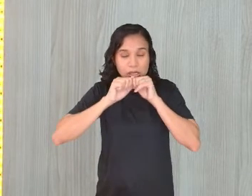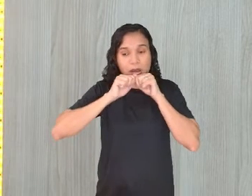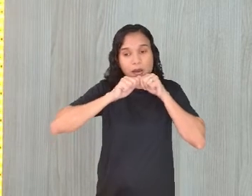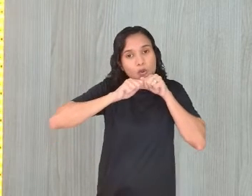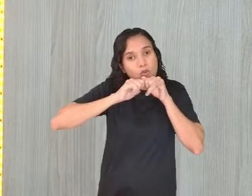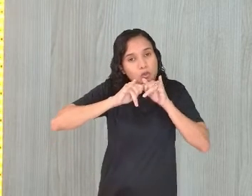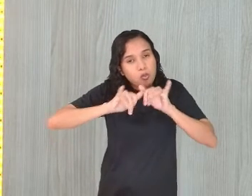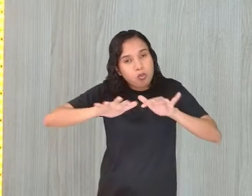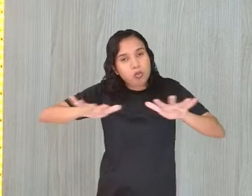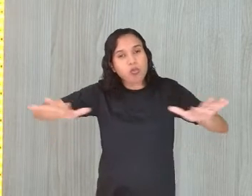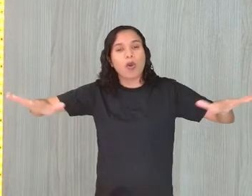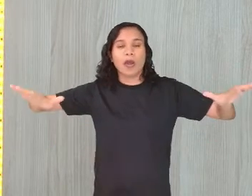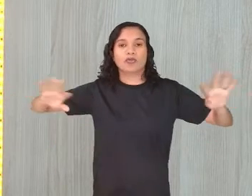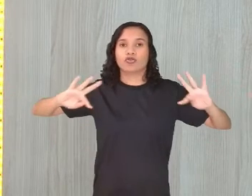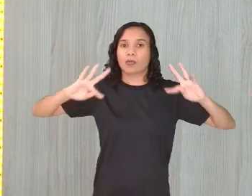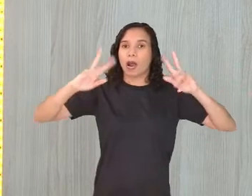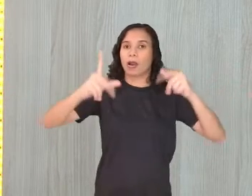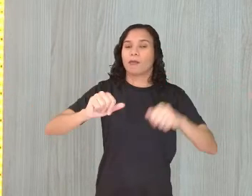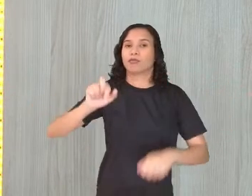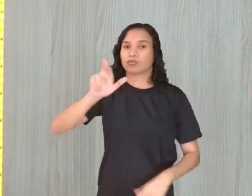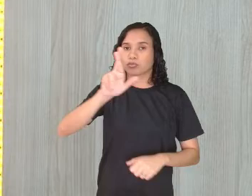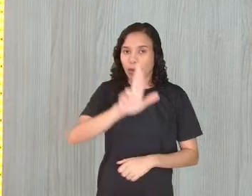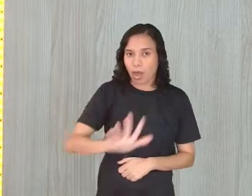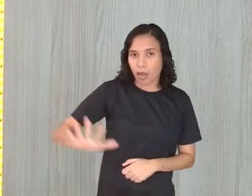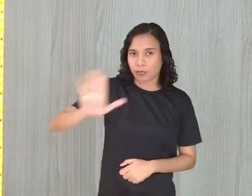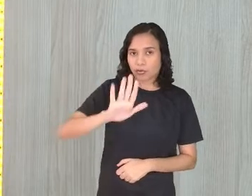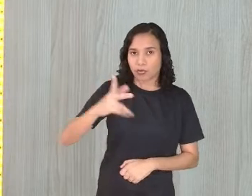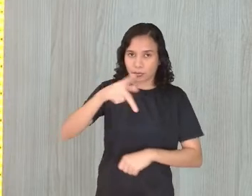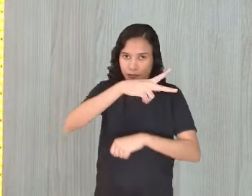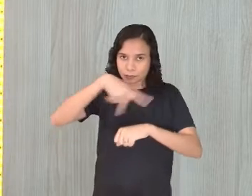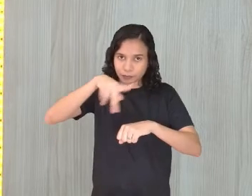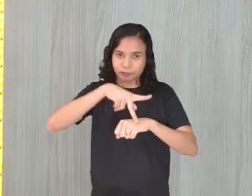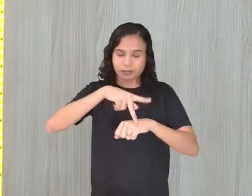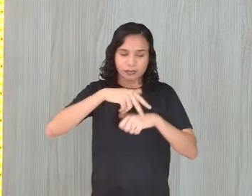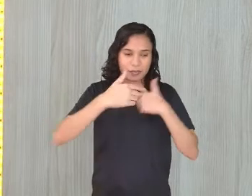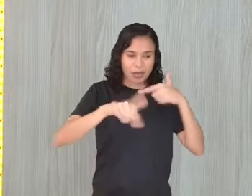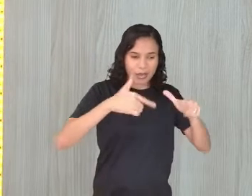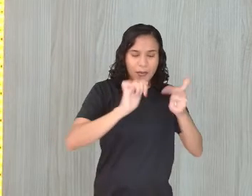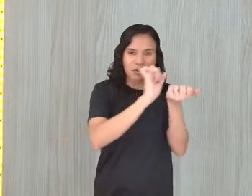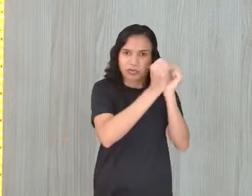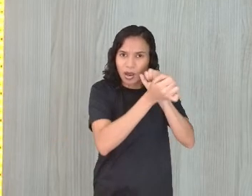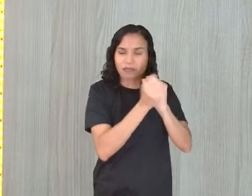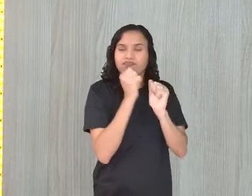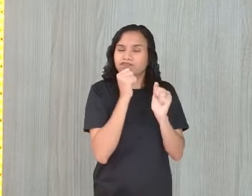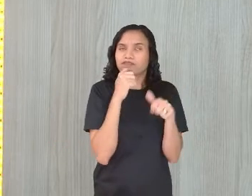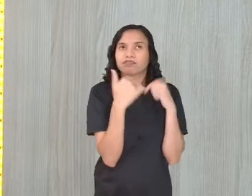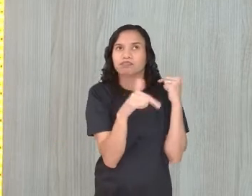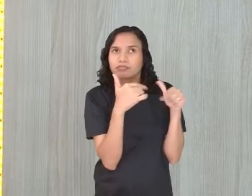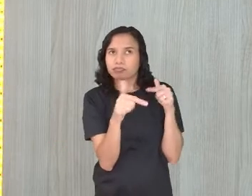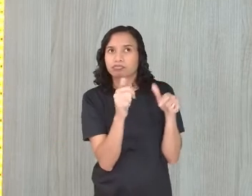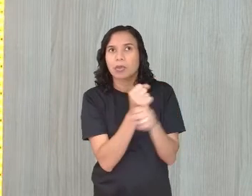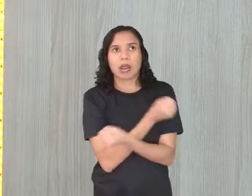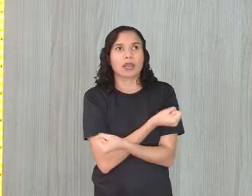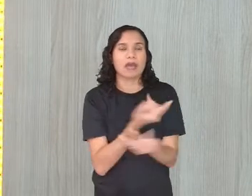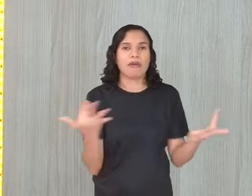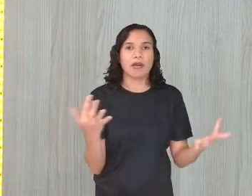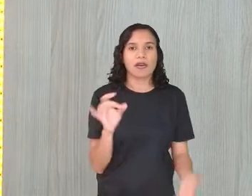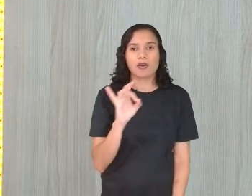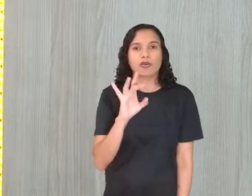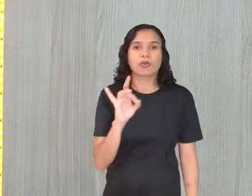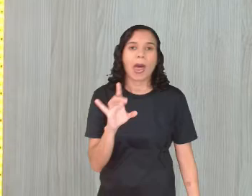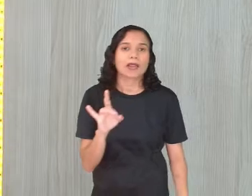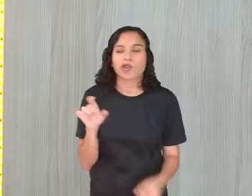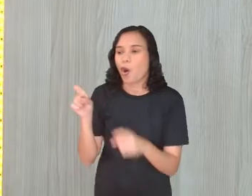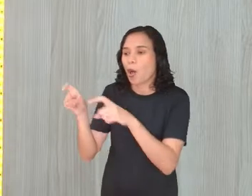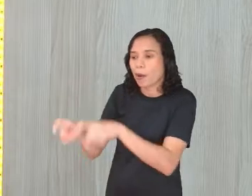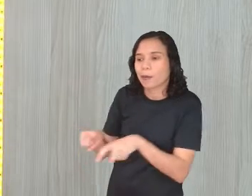haviam escravos, né, trabalhando nas diversas funções. Né? A gente não imagina só o escravo na lavoura,